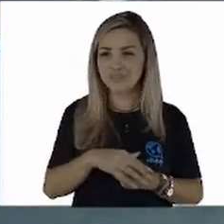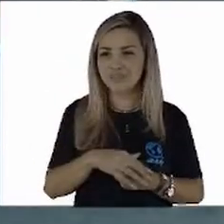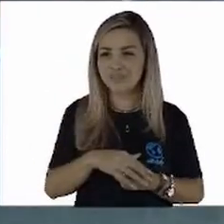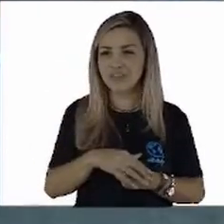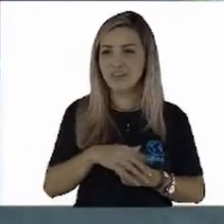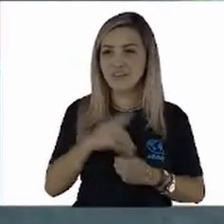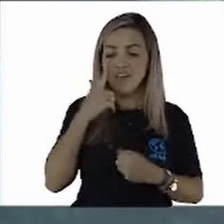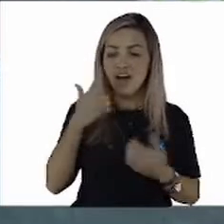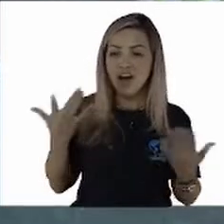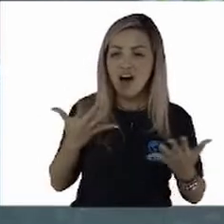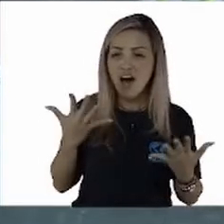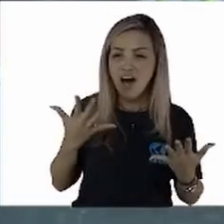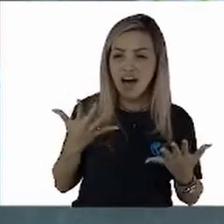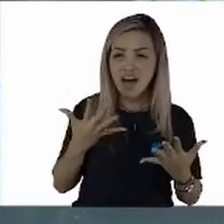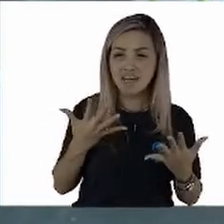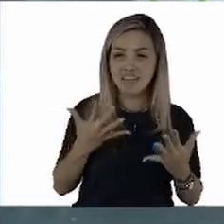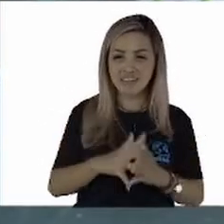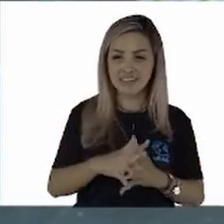mais impressionante agora.